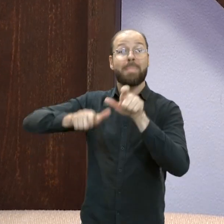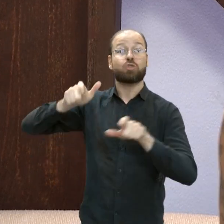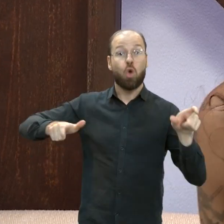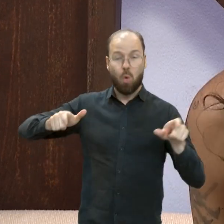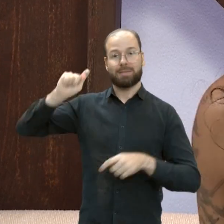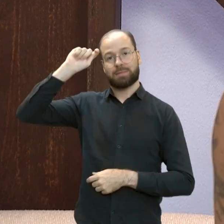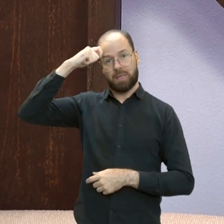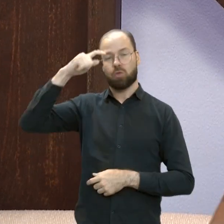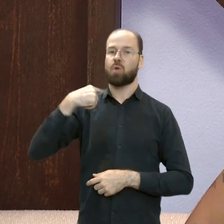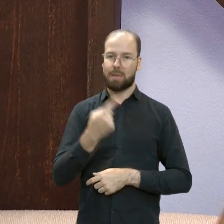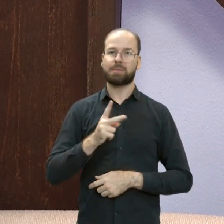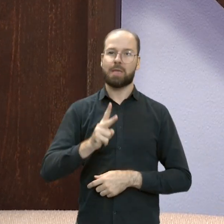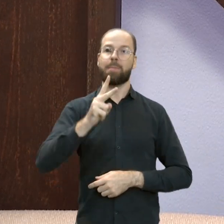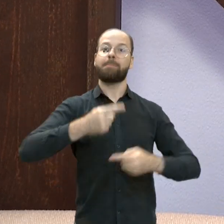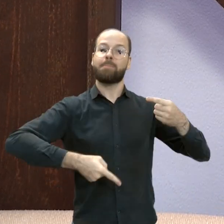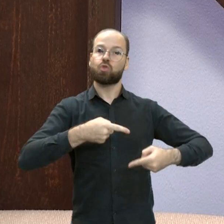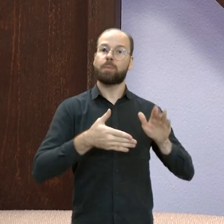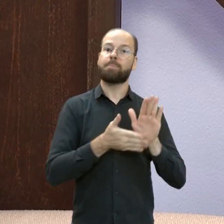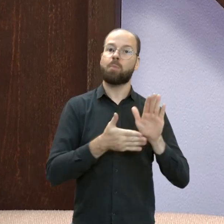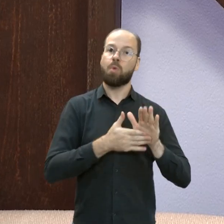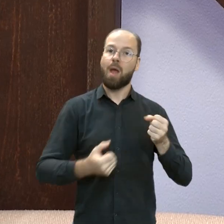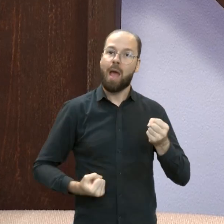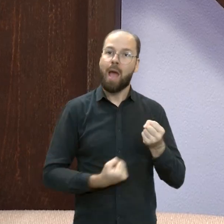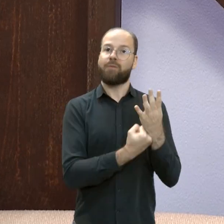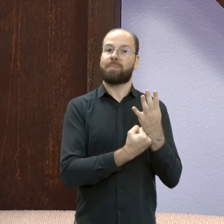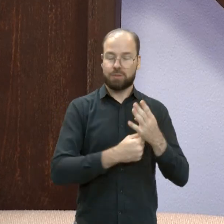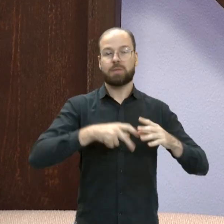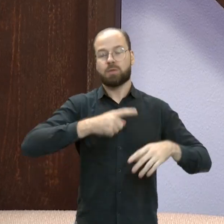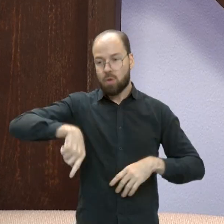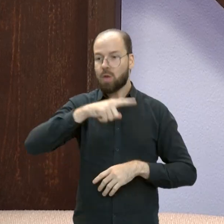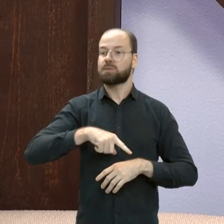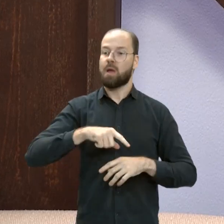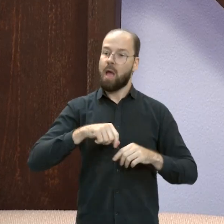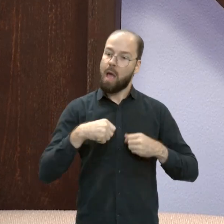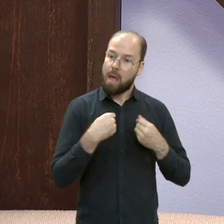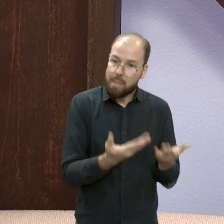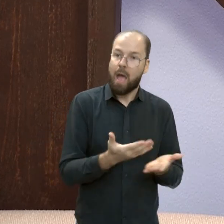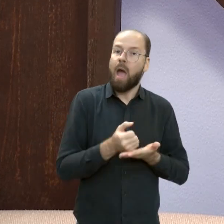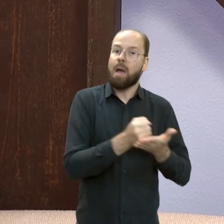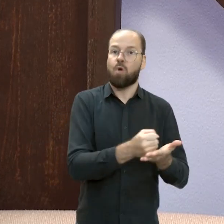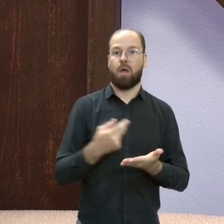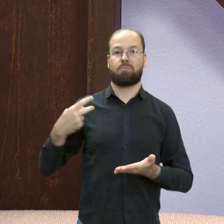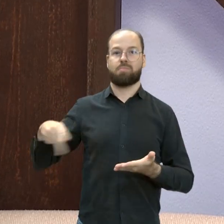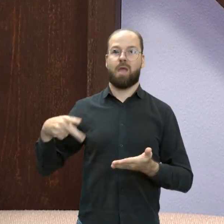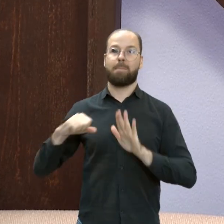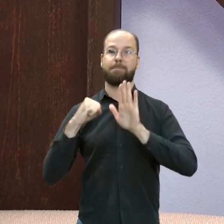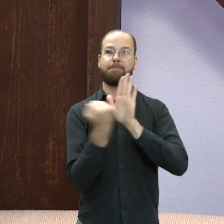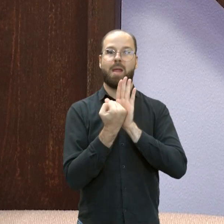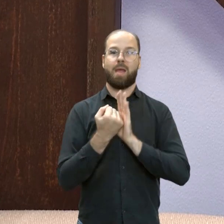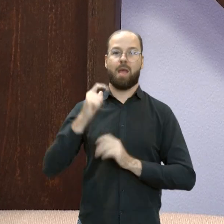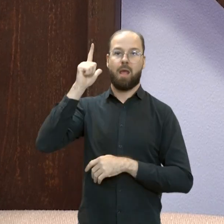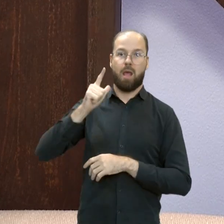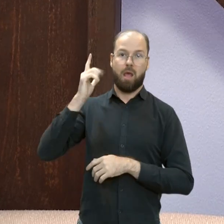atividades formativas e políticas para retomar o legado da Leodegária, para não deixar que ela